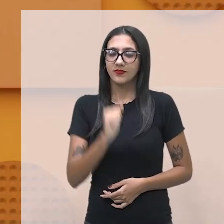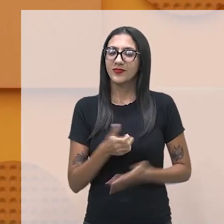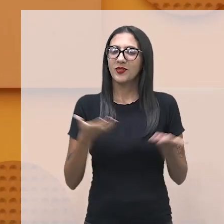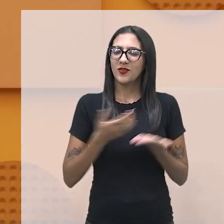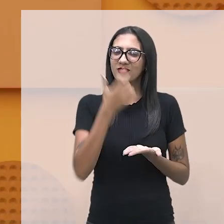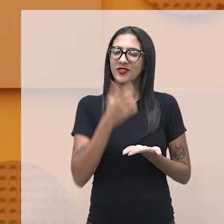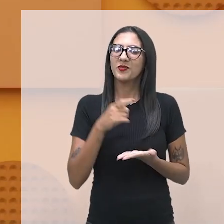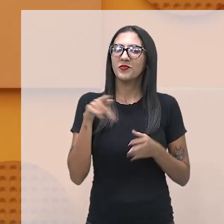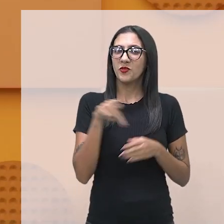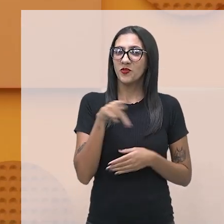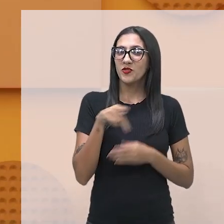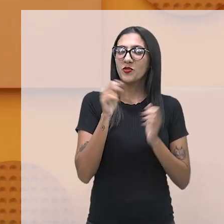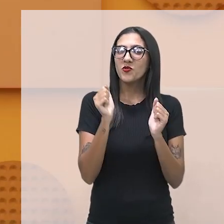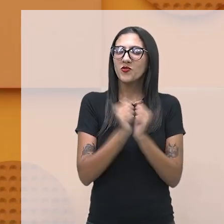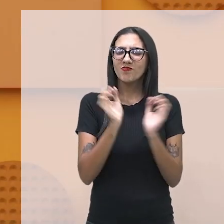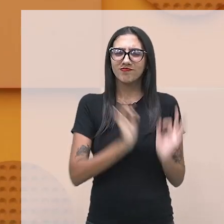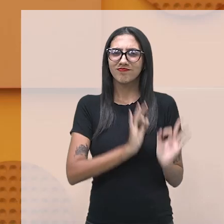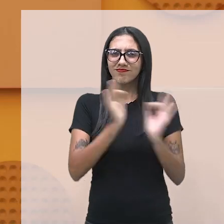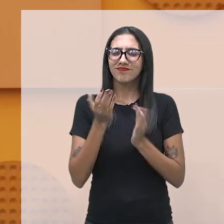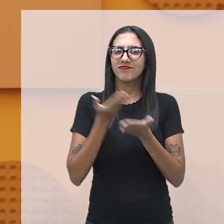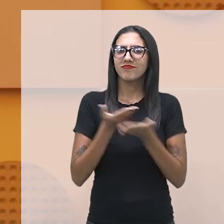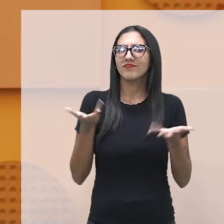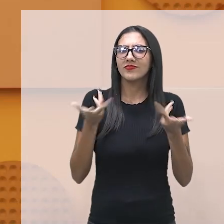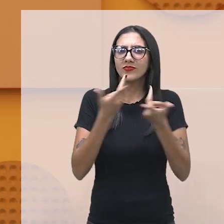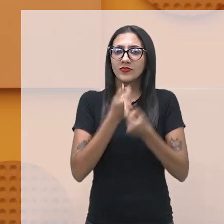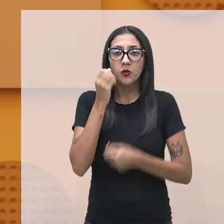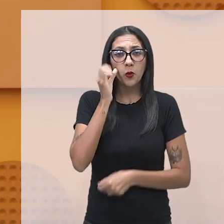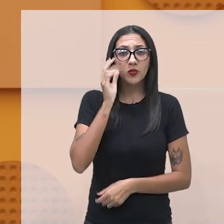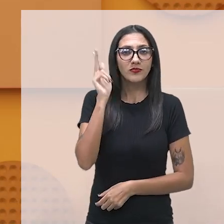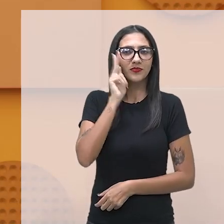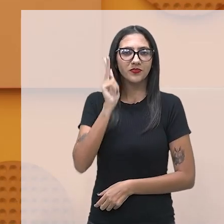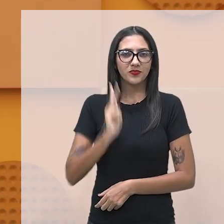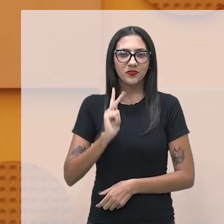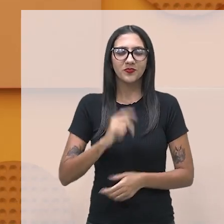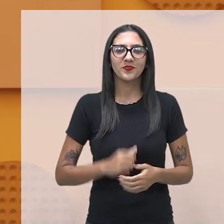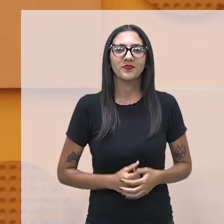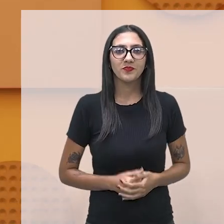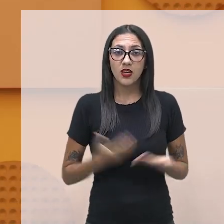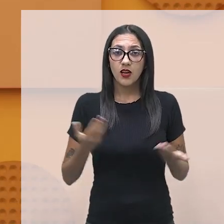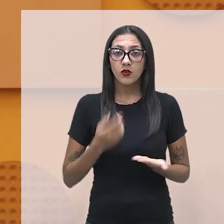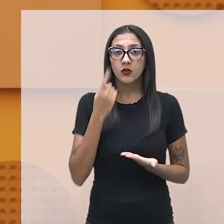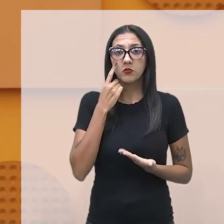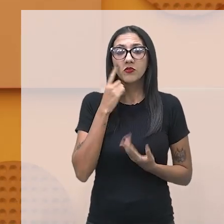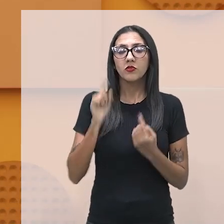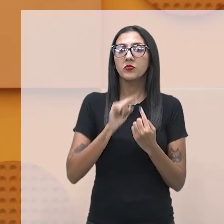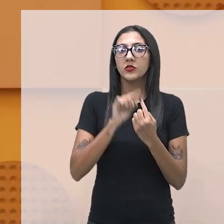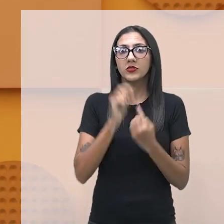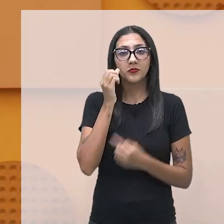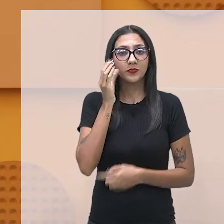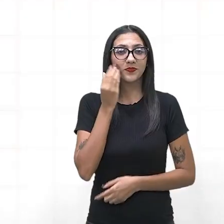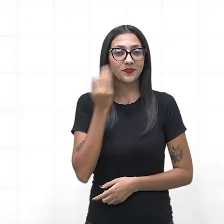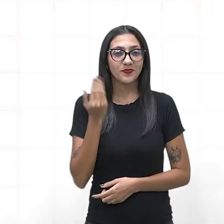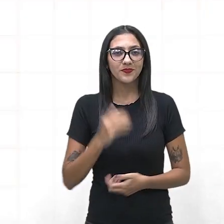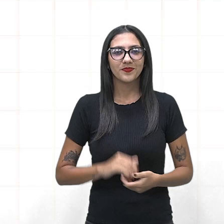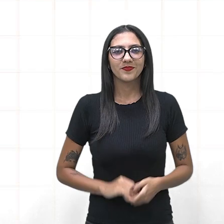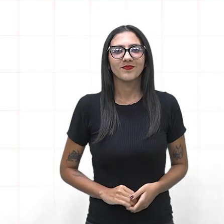anfitrião nessa nossa viagem magnífica pelo conhecimento da história. Então vamos a ela, ao tema de nossa aula. Vamos lá,